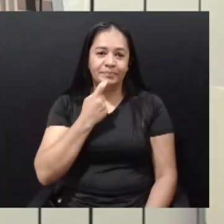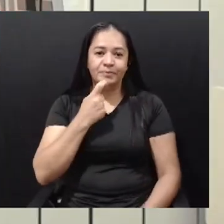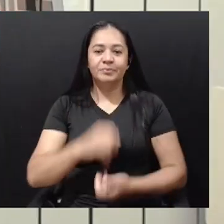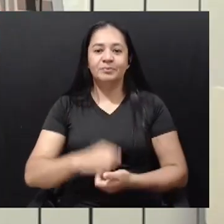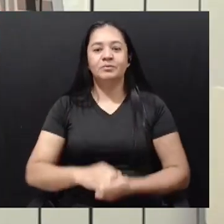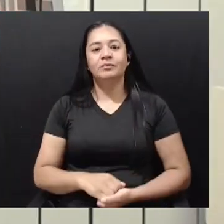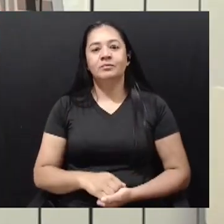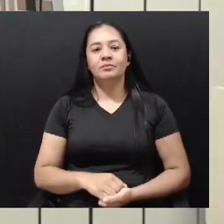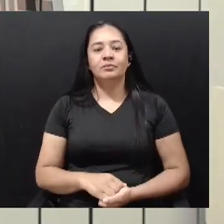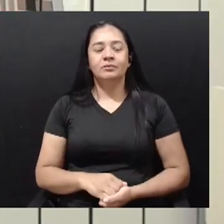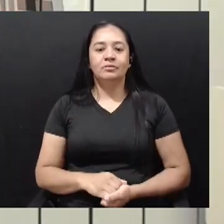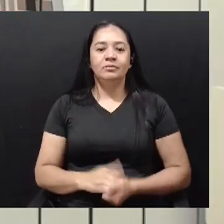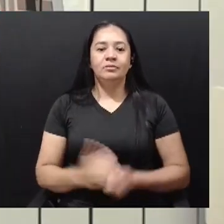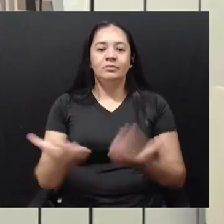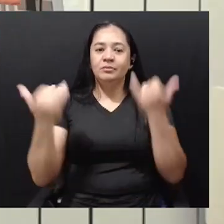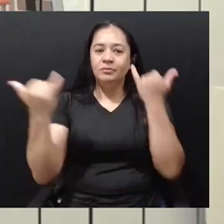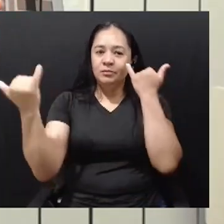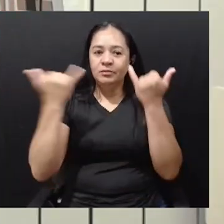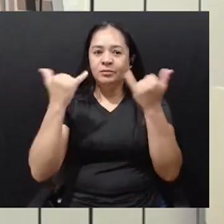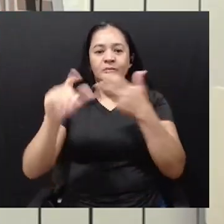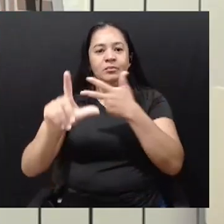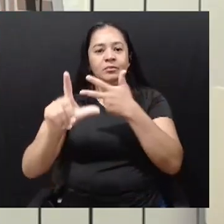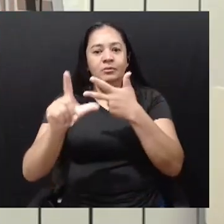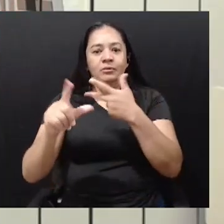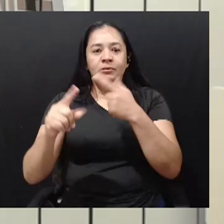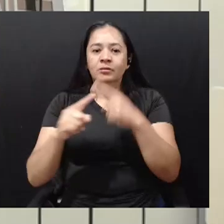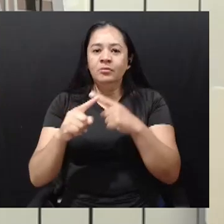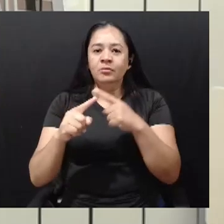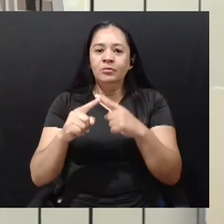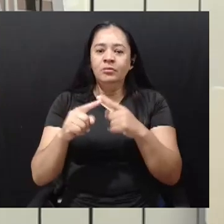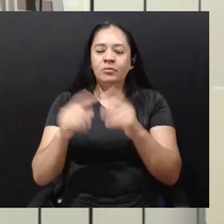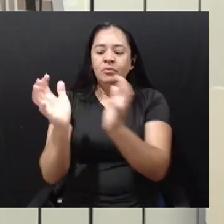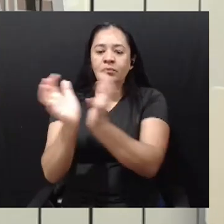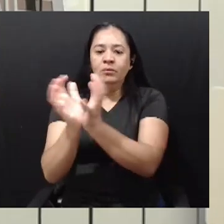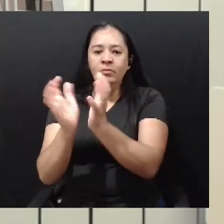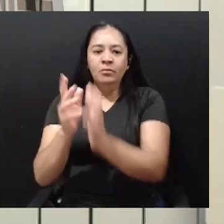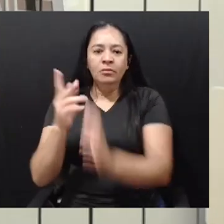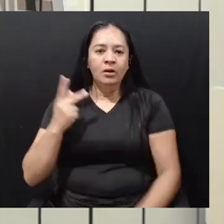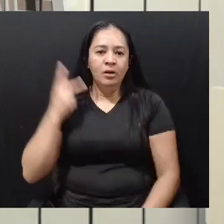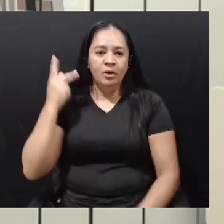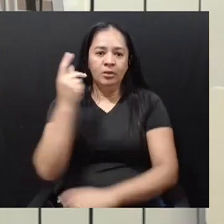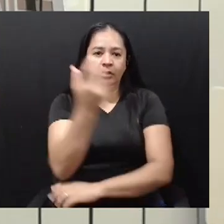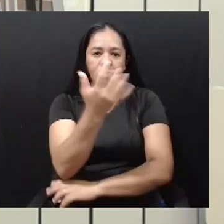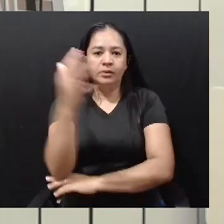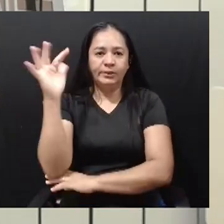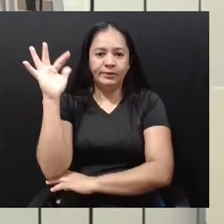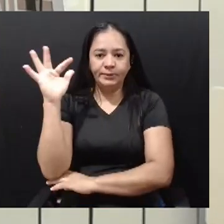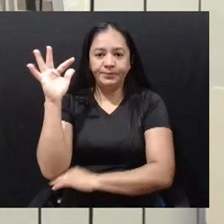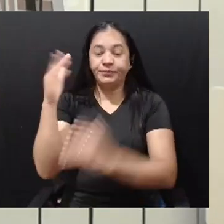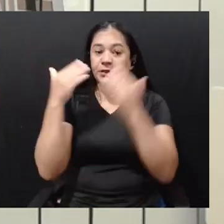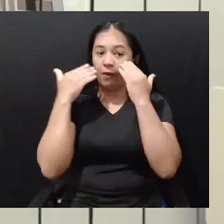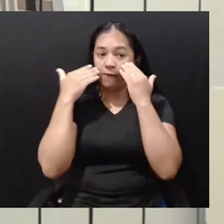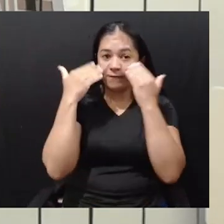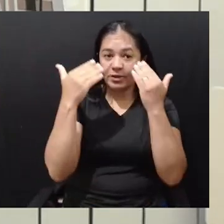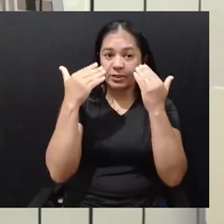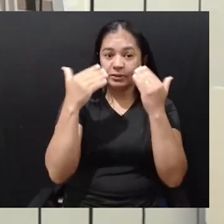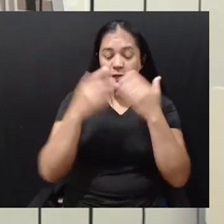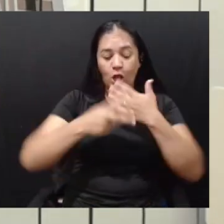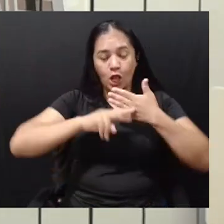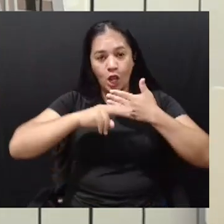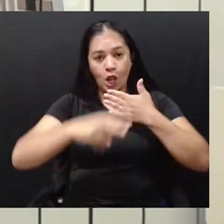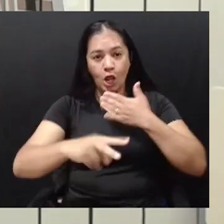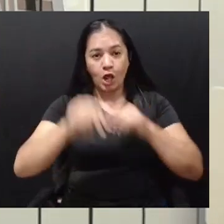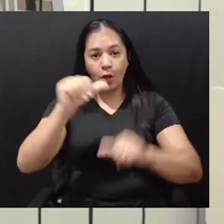vamos com as notícias do Legislativo, porque a Frente Parlamentar do Meio Ambiente e de Enfrentamento aos Efeitos das Mudanças